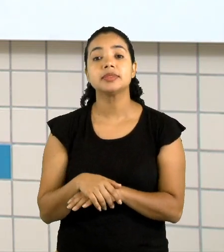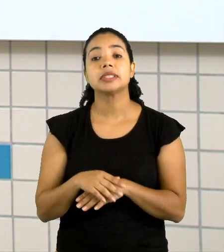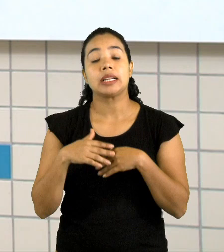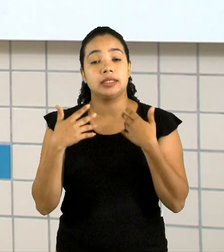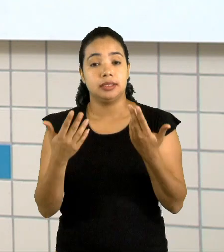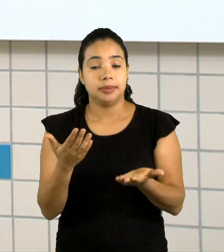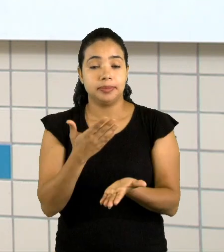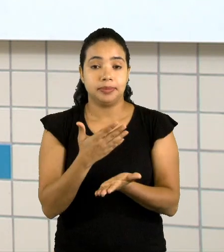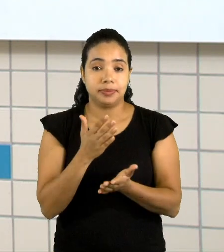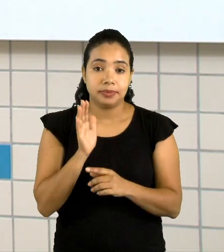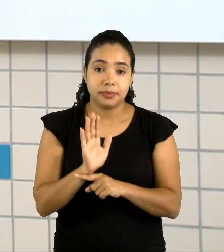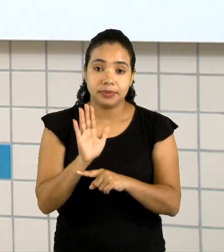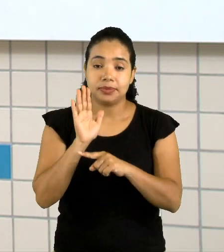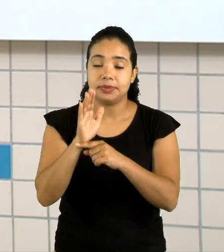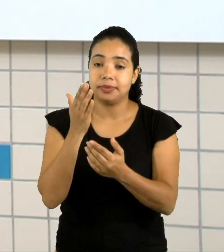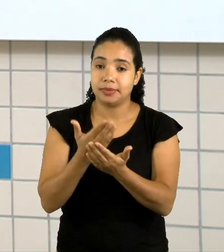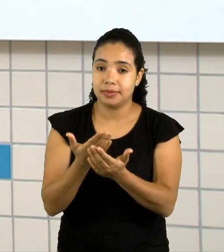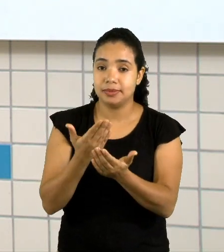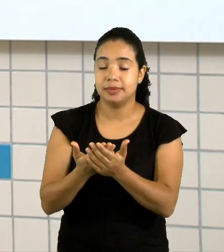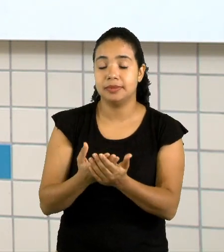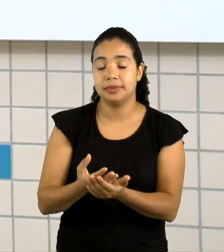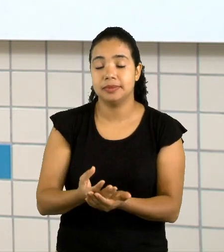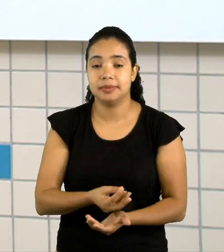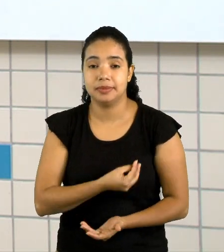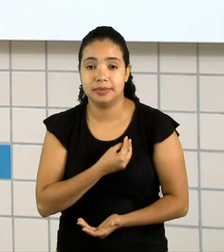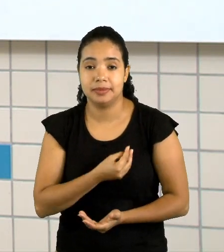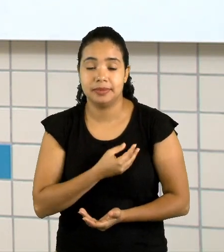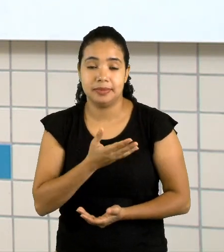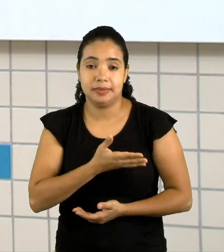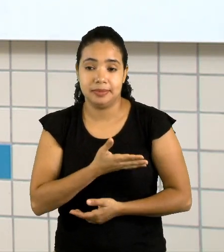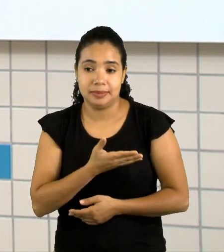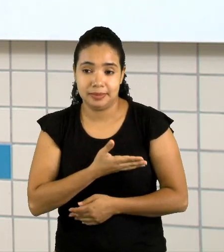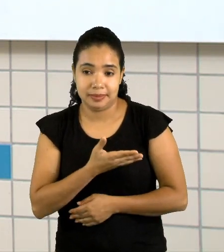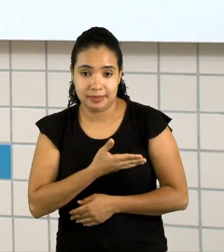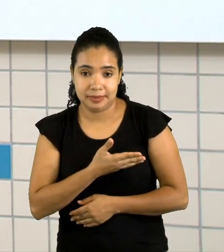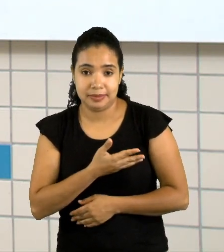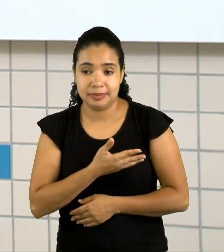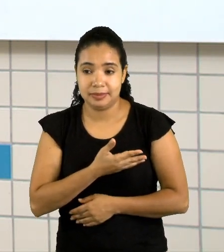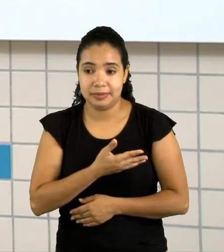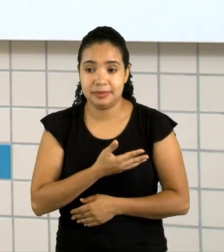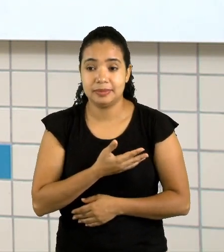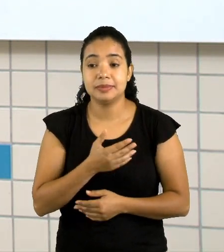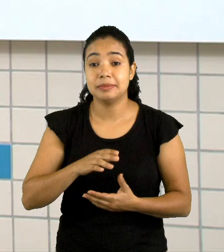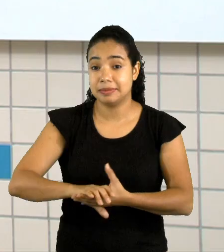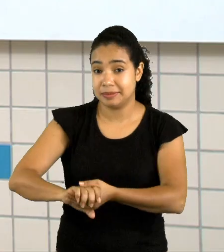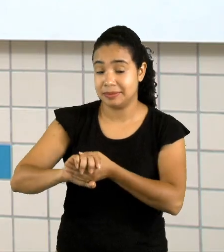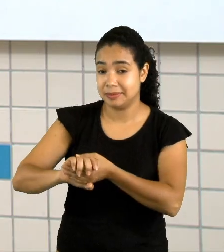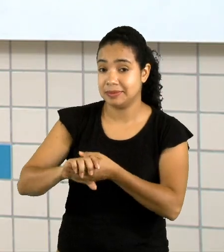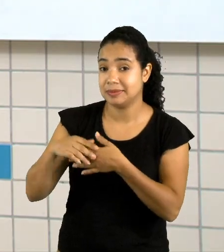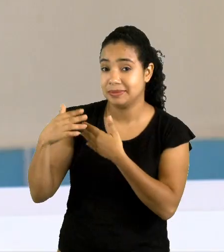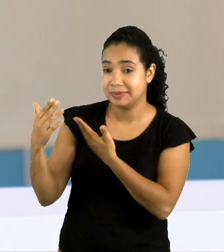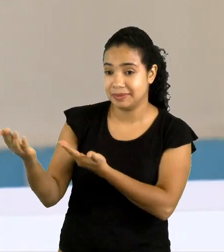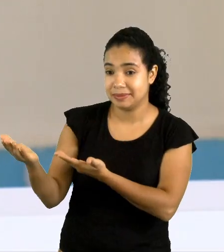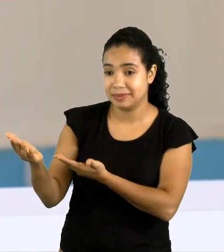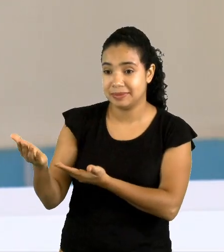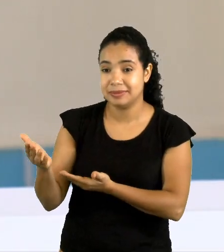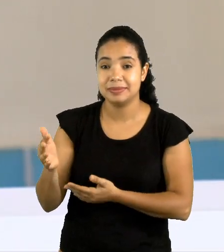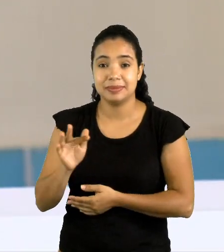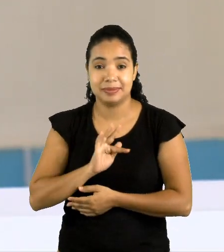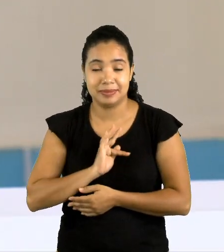me auxiliar na aula, está presente a nossa amiguinha Fava de Belota. Cumprimenta a galera, Fava!